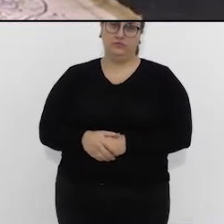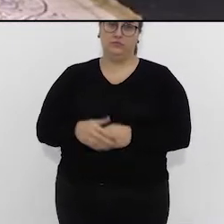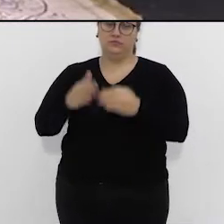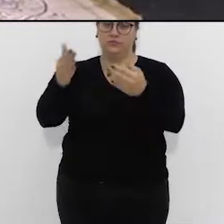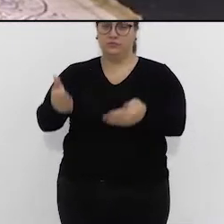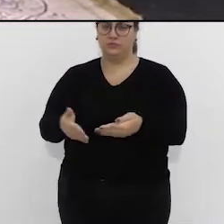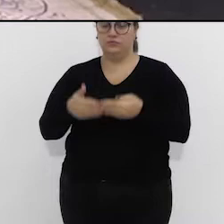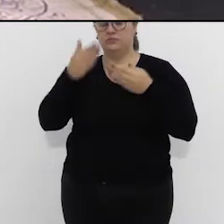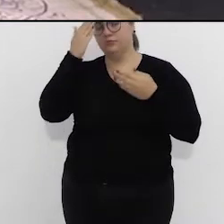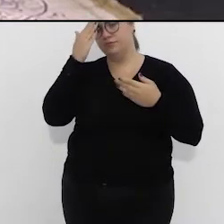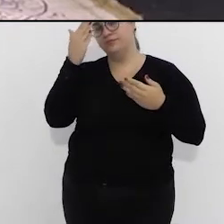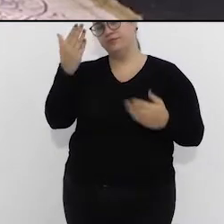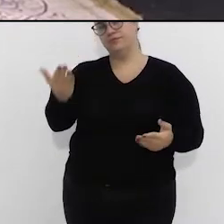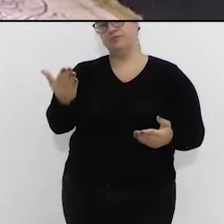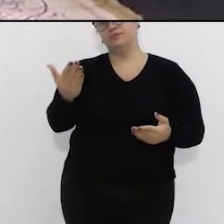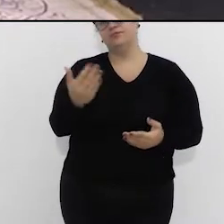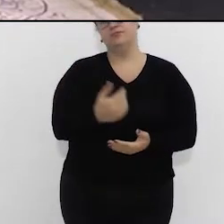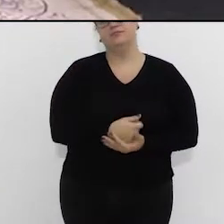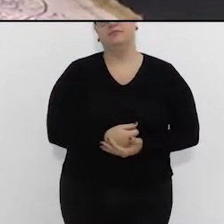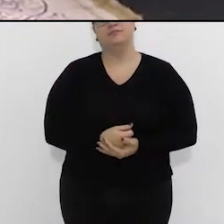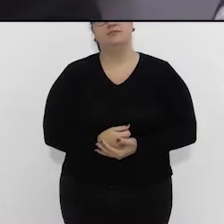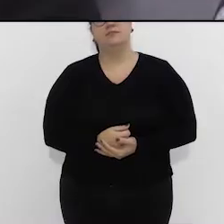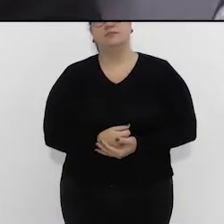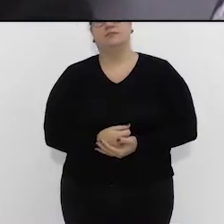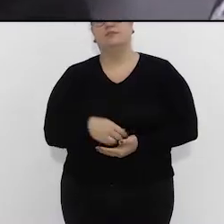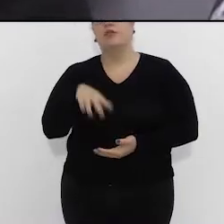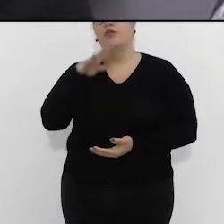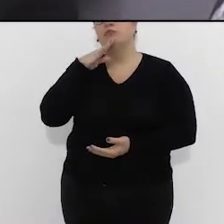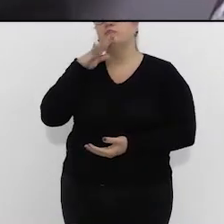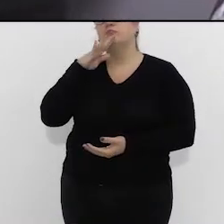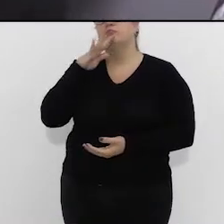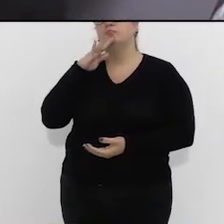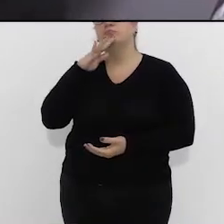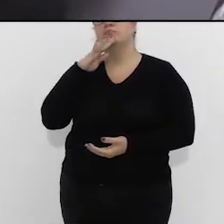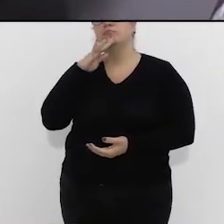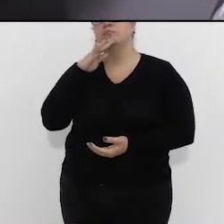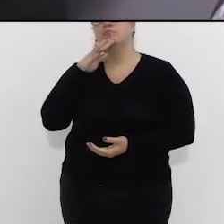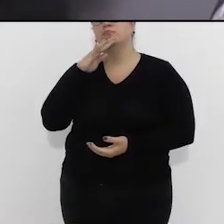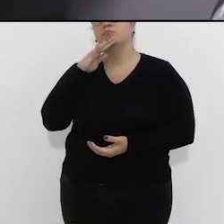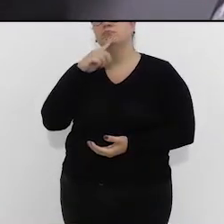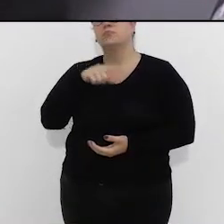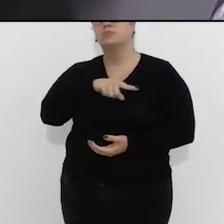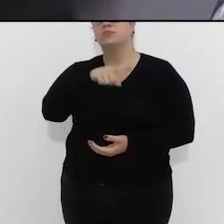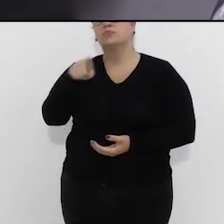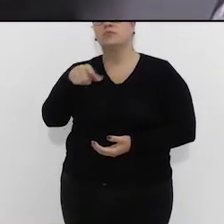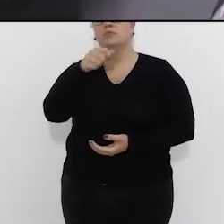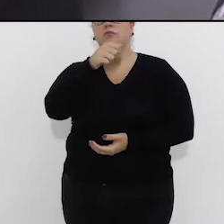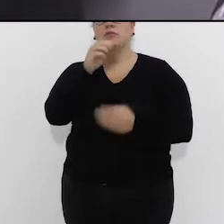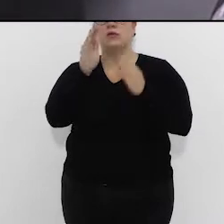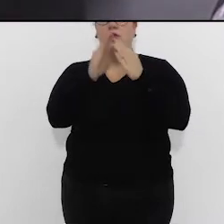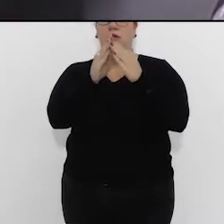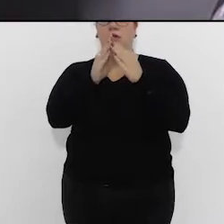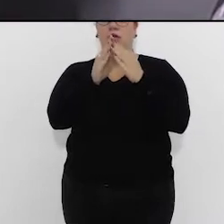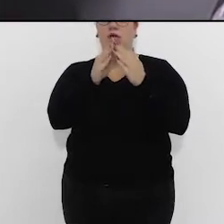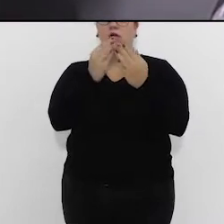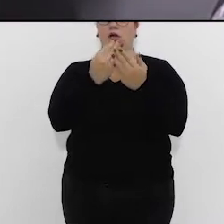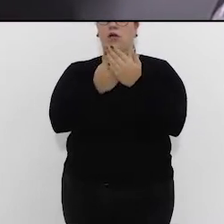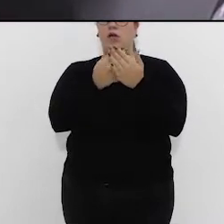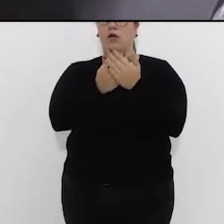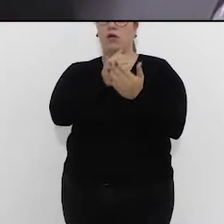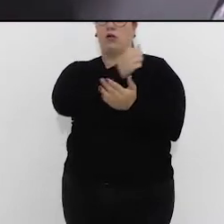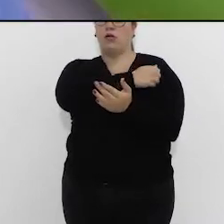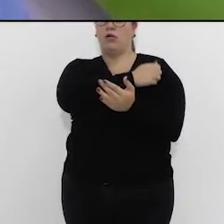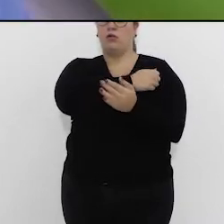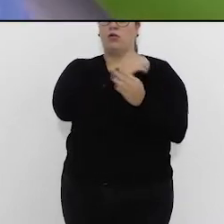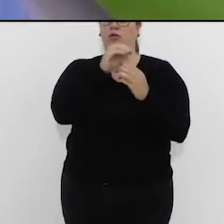primeiramente muito obrigado ter vindo O Senhor conhece como estão as escolas municipais no que tange a o